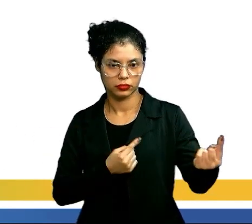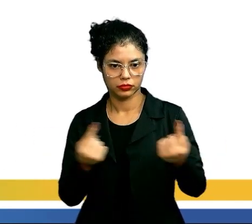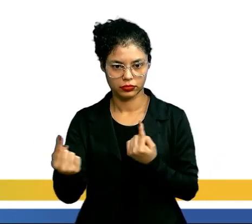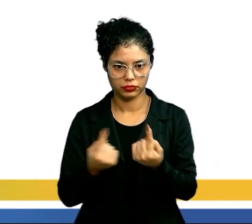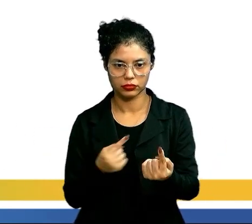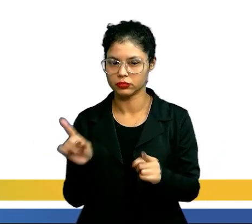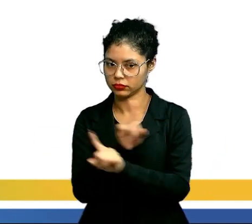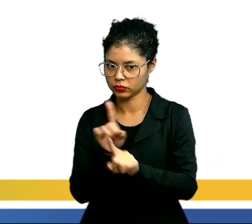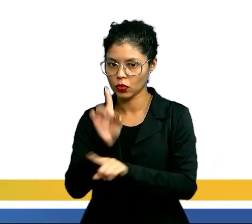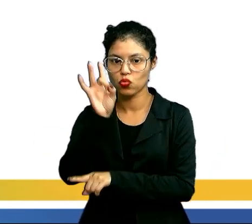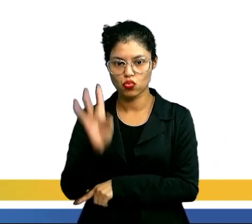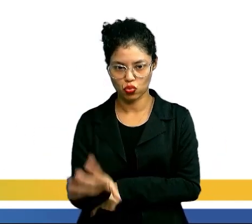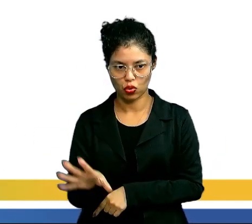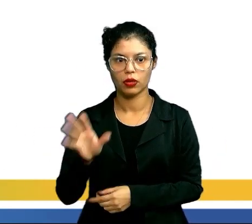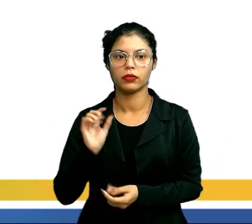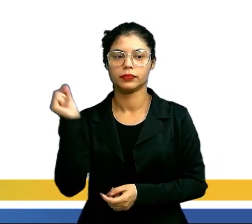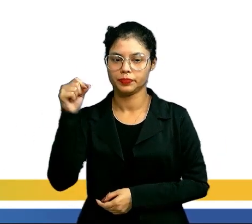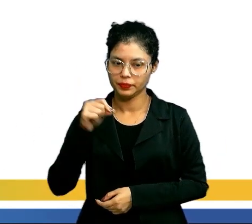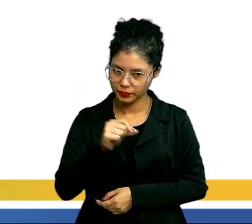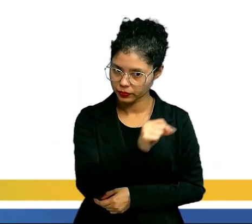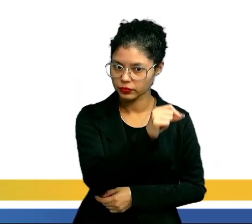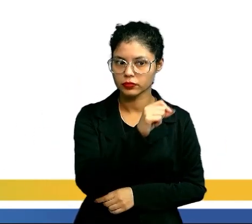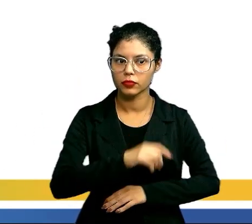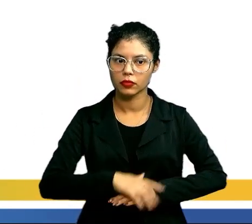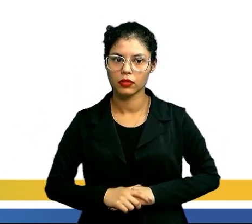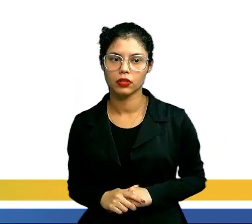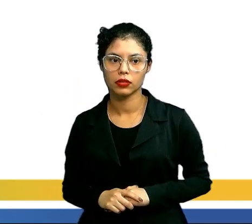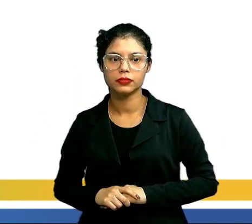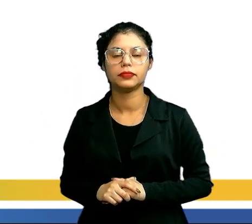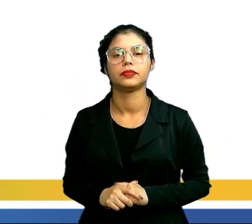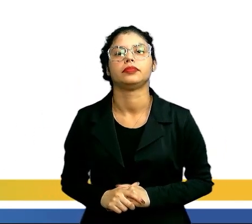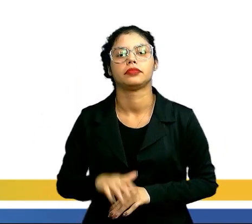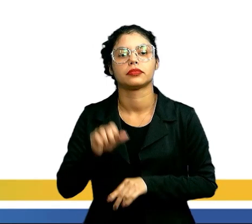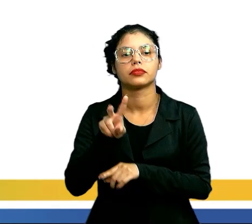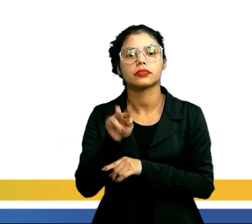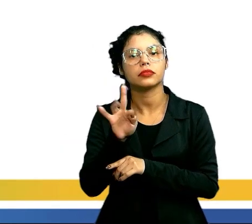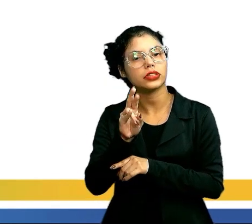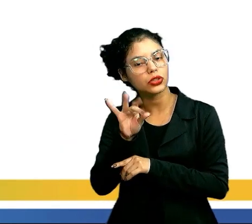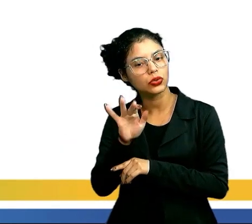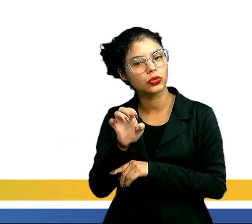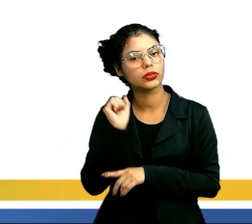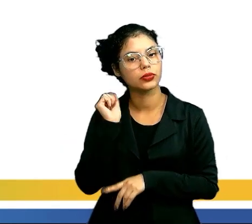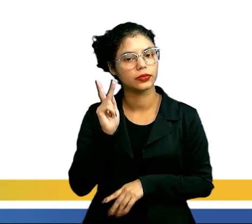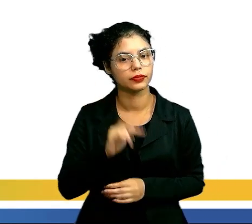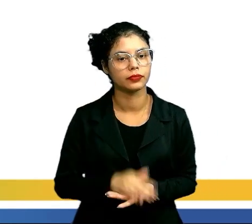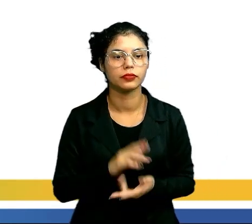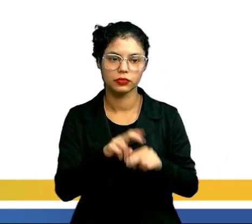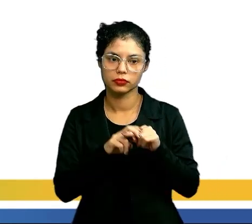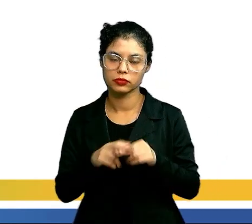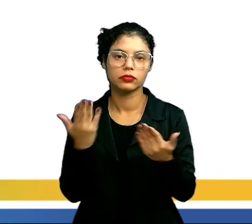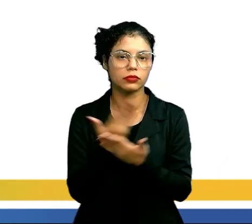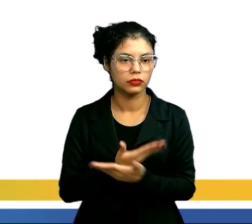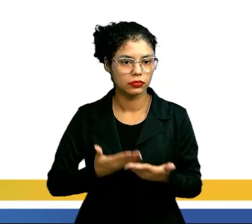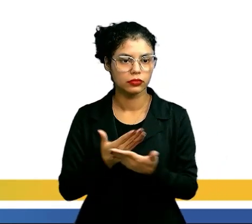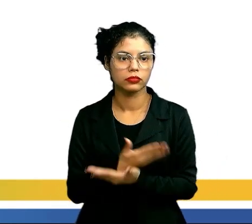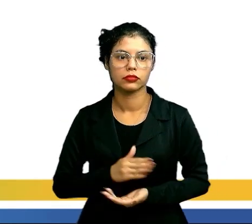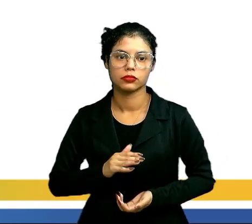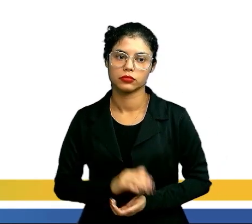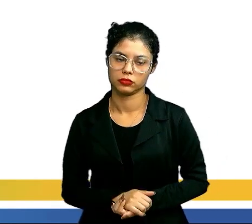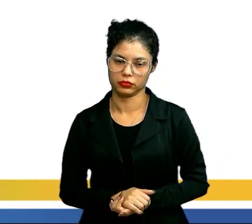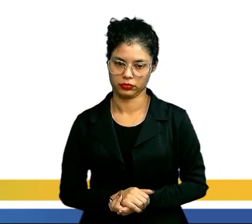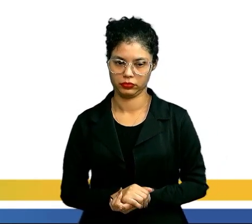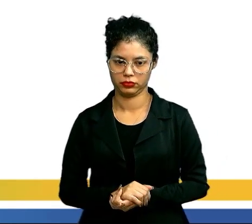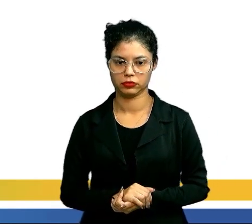transmitir entre eles, não. É só através desses vetorzinhos aqui, tá certo? Que é por isso que tem que fazer o cuidado,